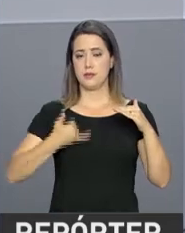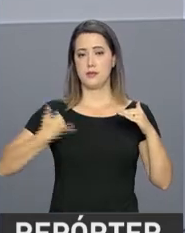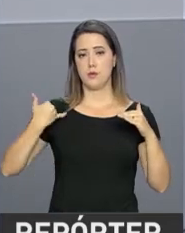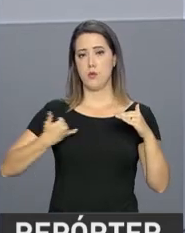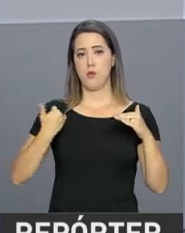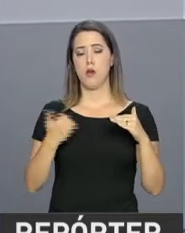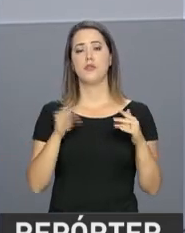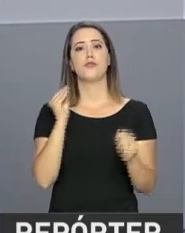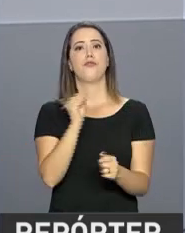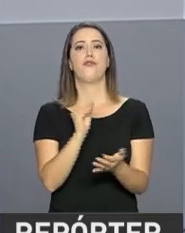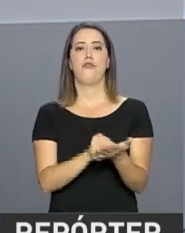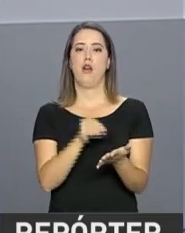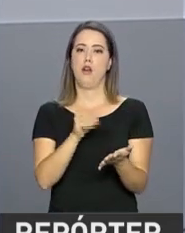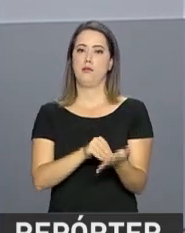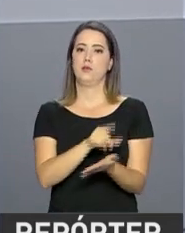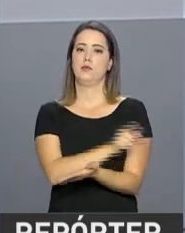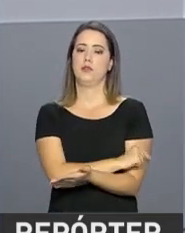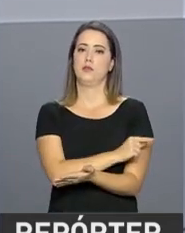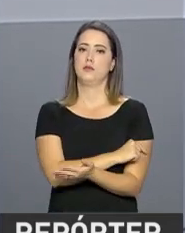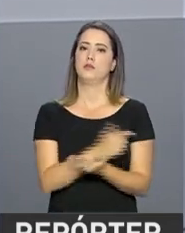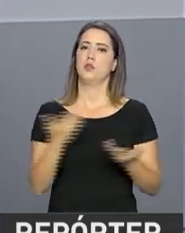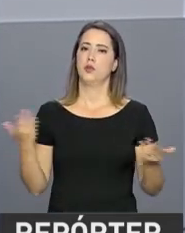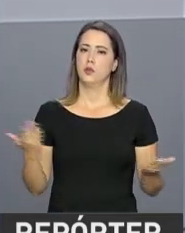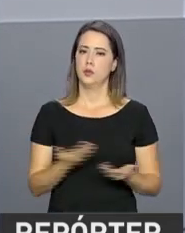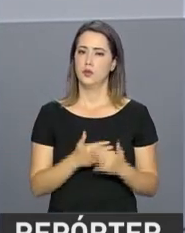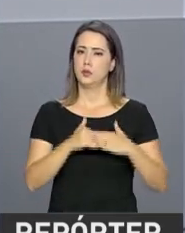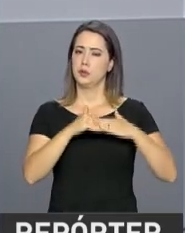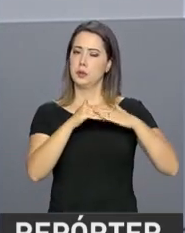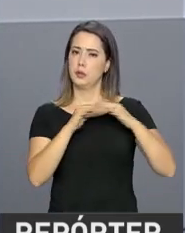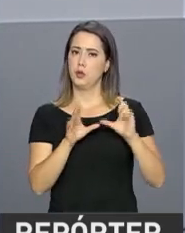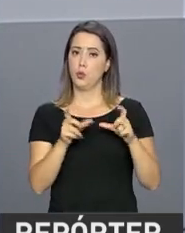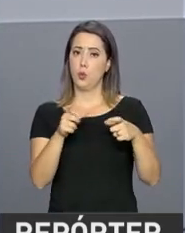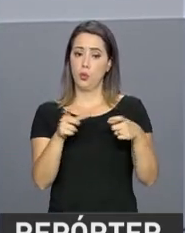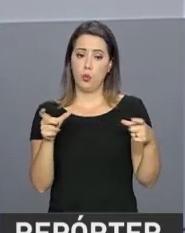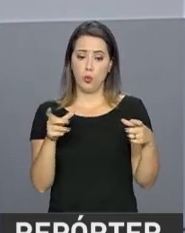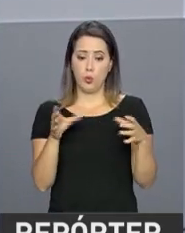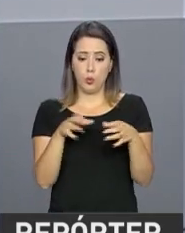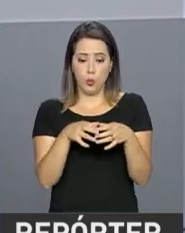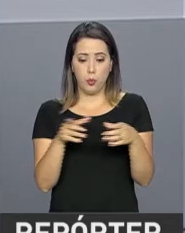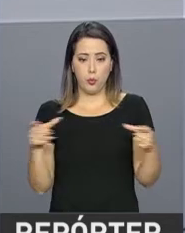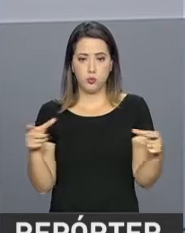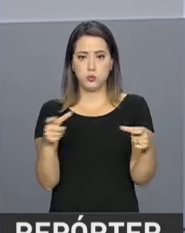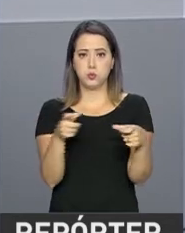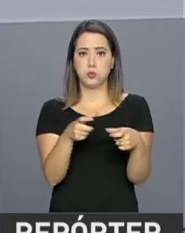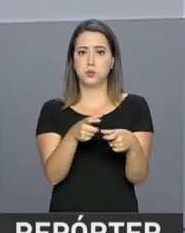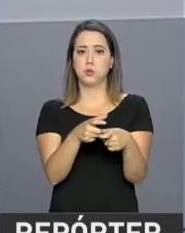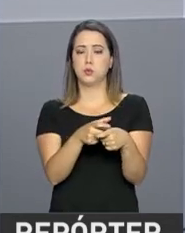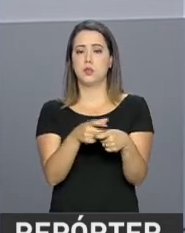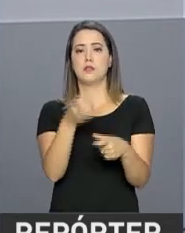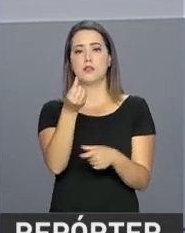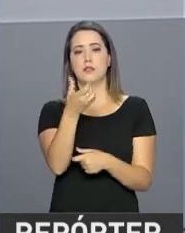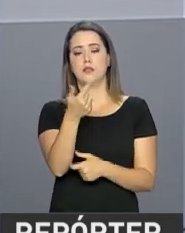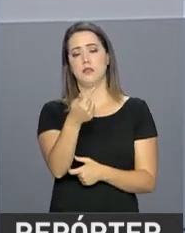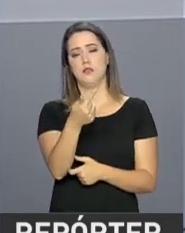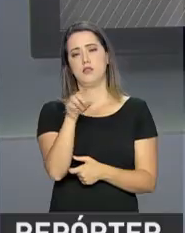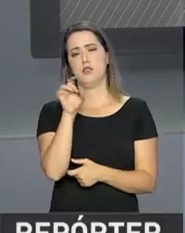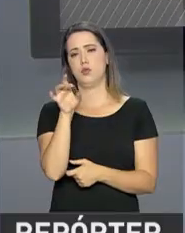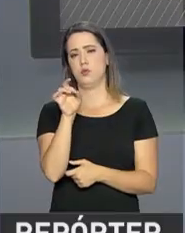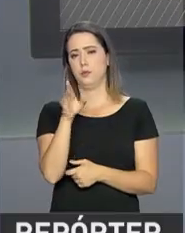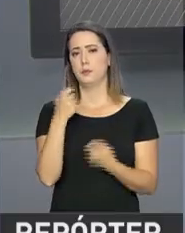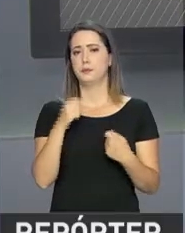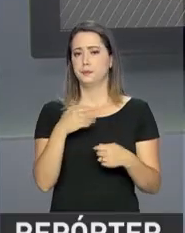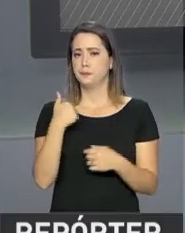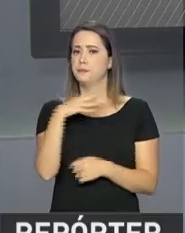foram imunizadas as crianças têm hoje a menor cobertura vacinal 67,7 por cento